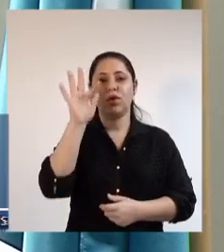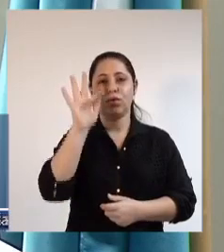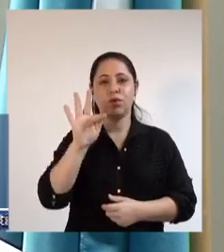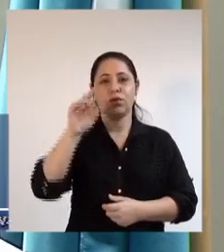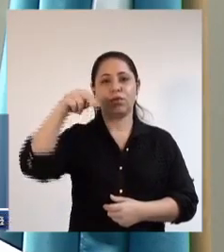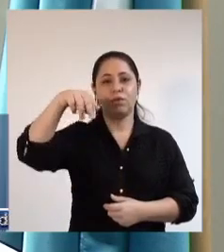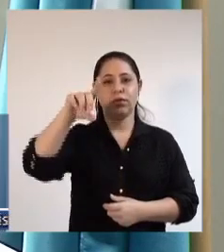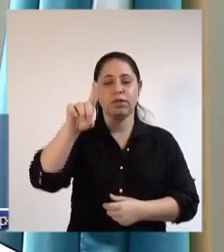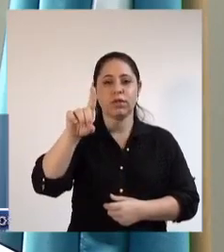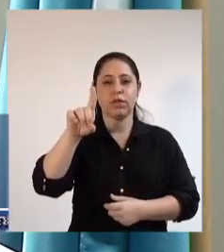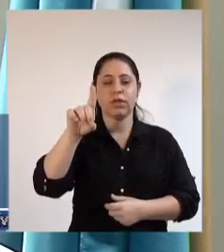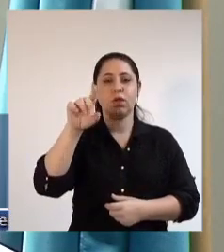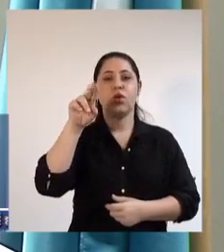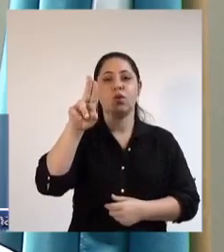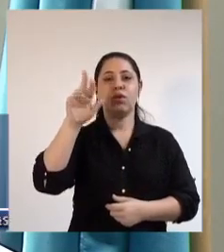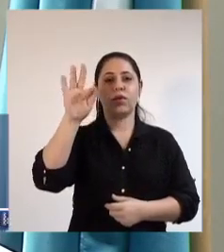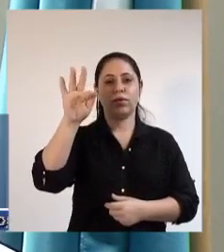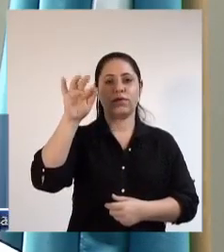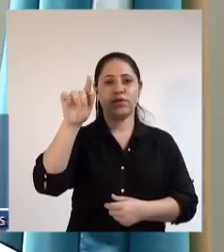dourados ufgd